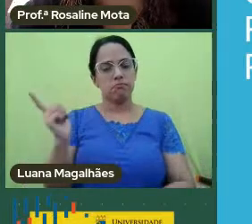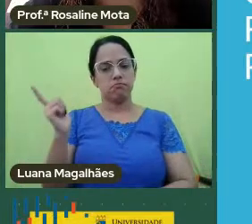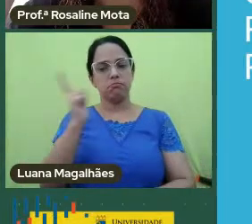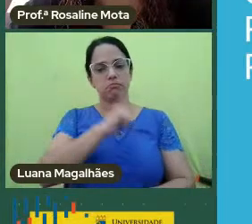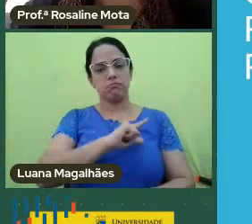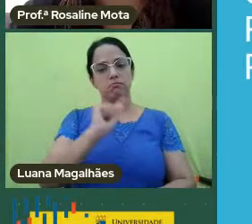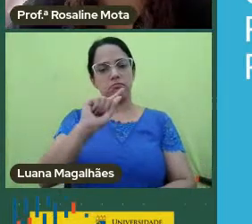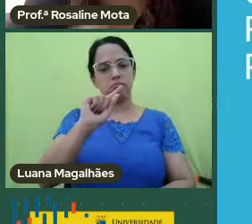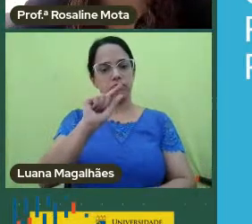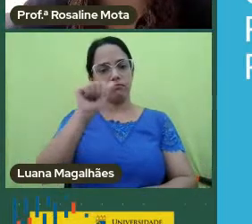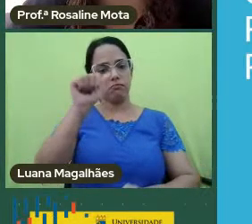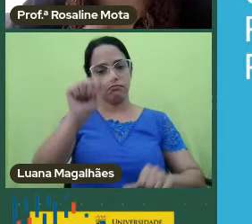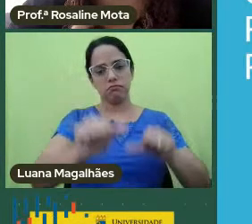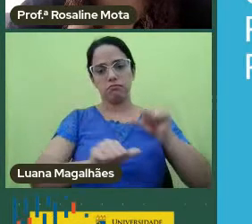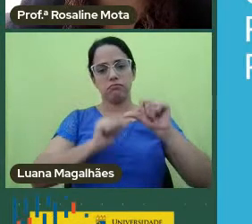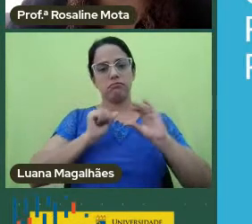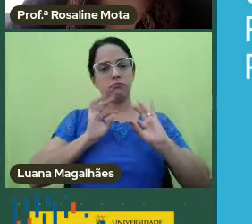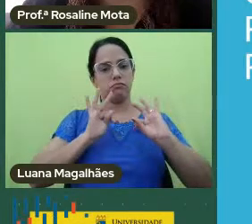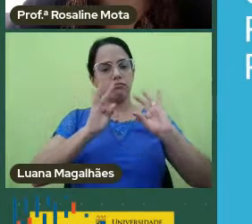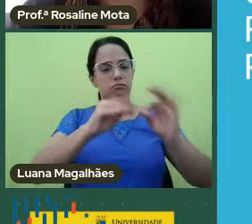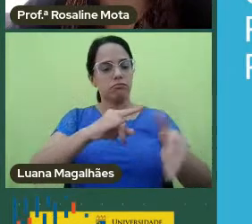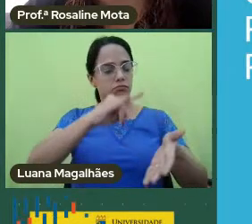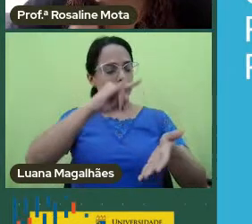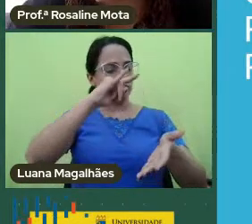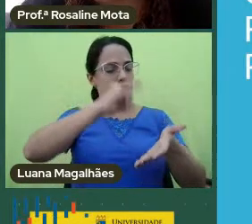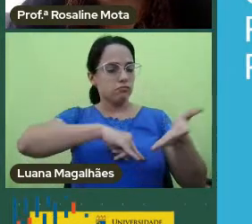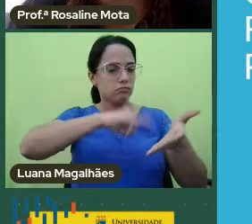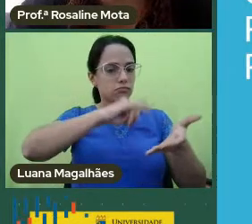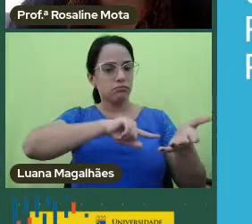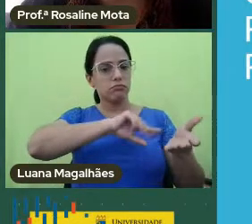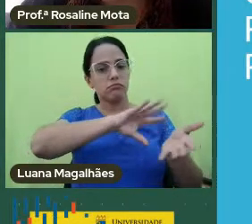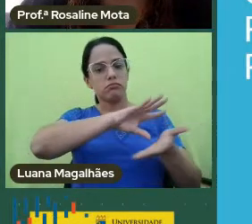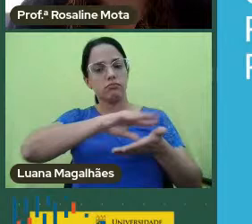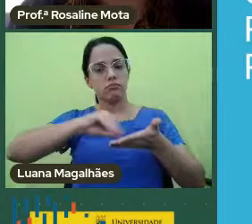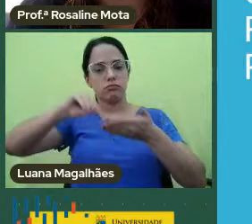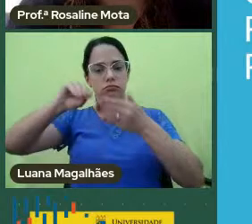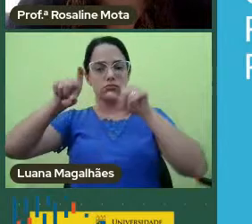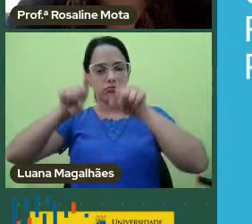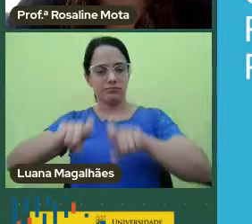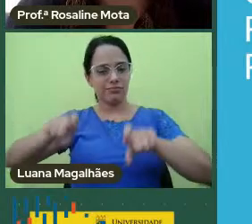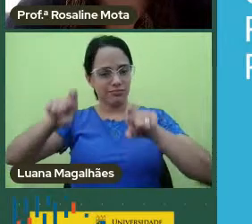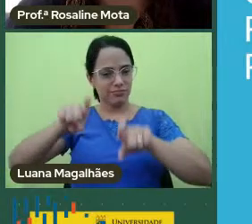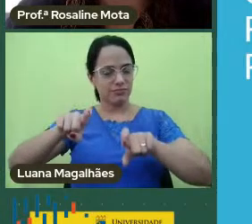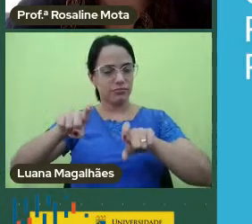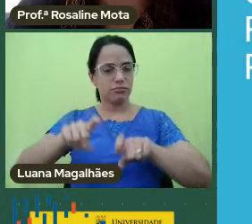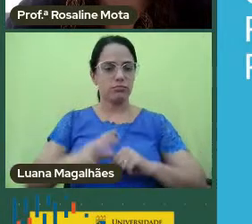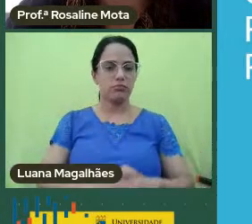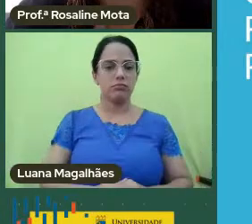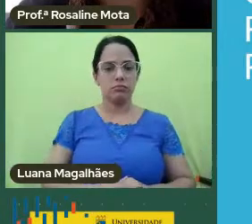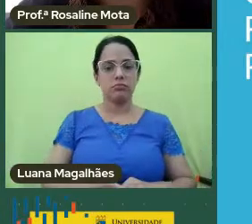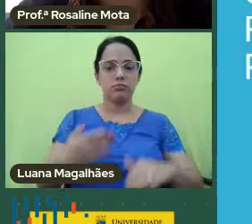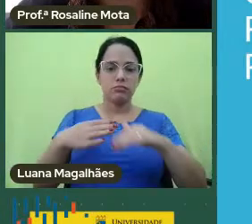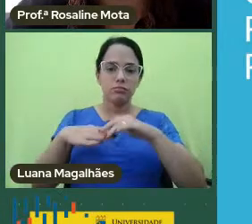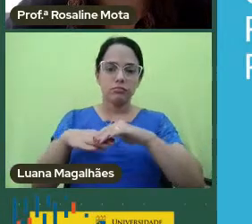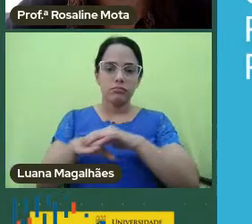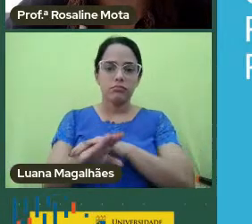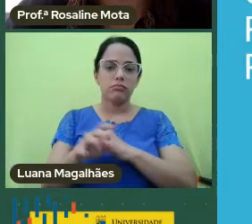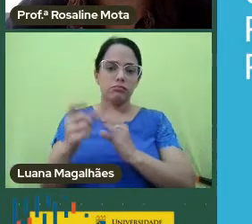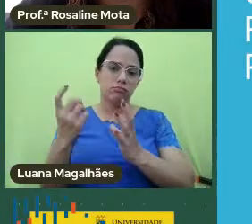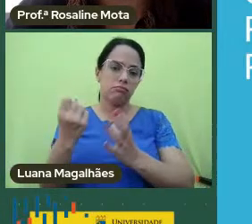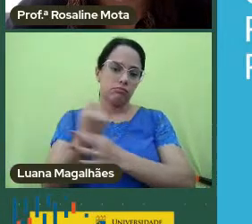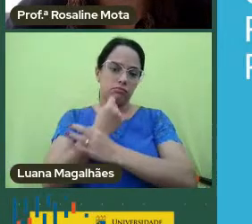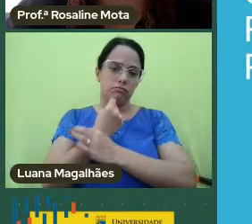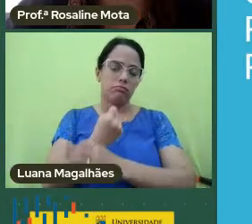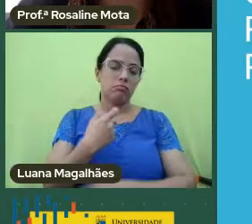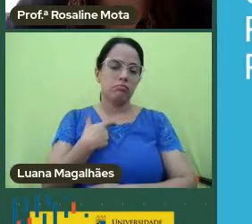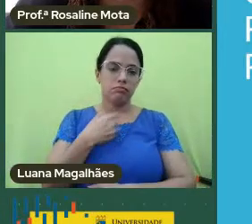de trabalhar uma questão seríssima, que é a guarda desses documentos. Então, na minha opinião, um